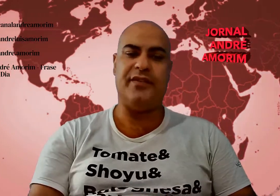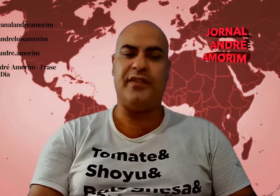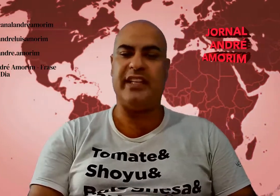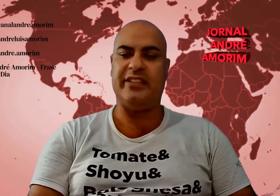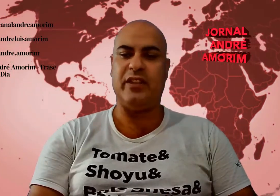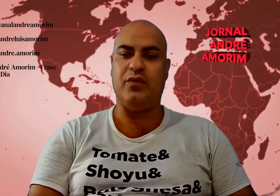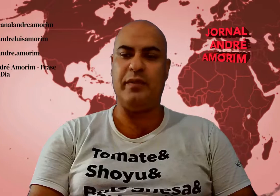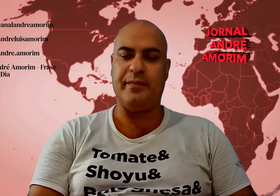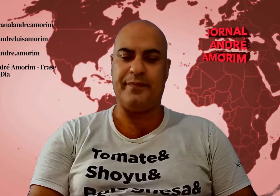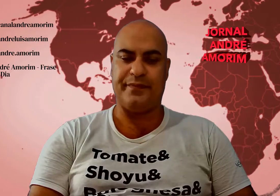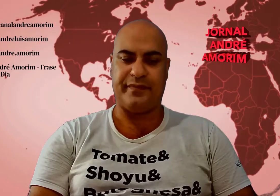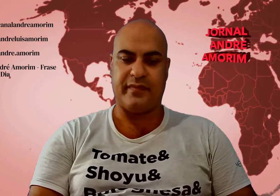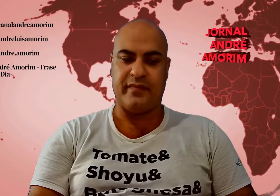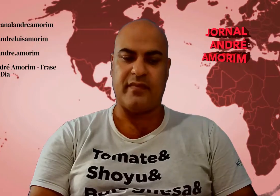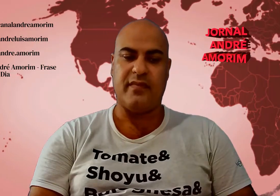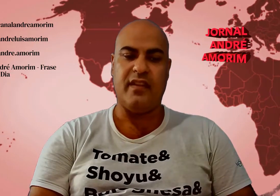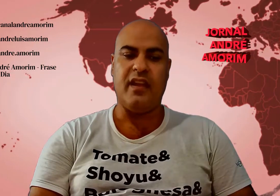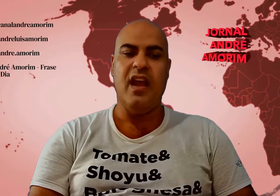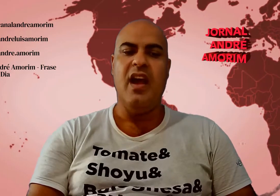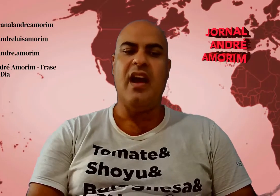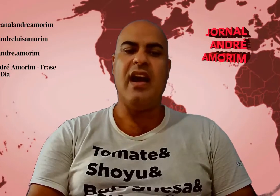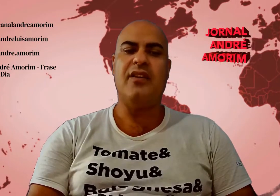seguir o trabalho de verificação na lupa.